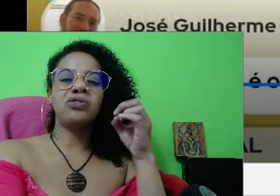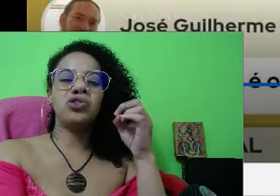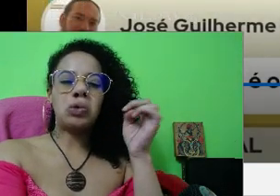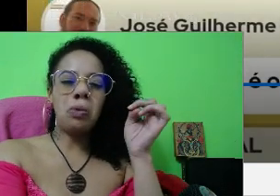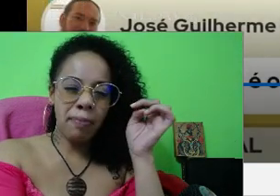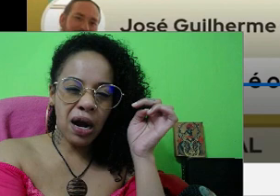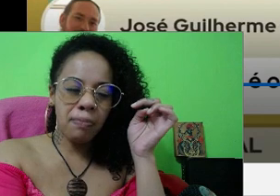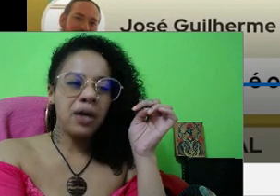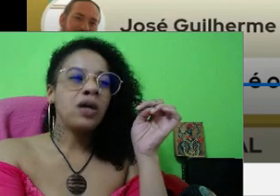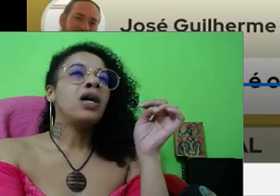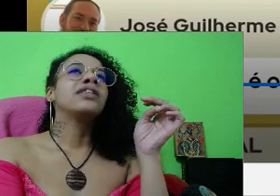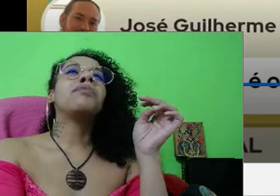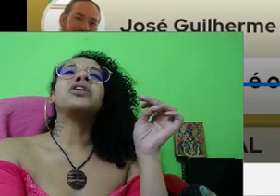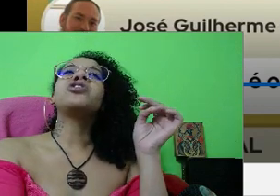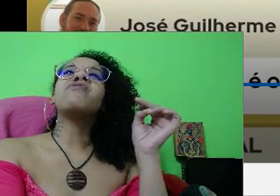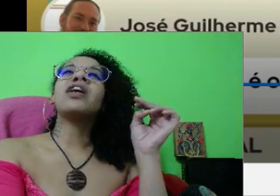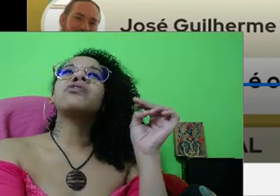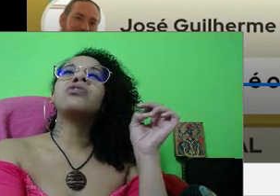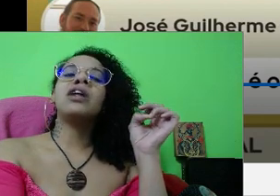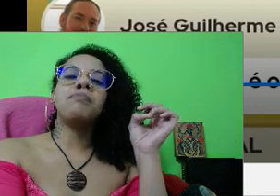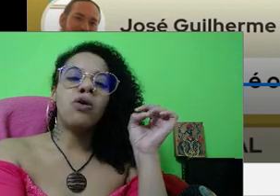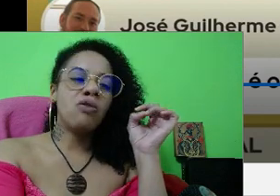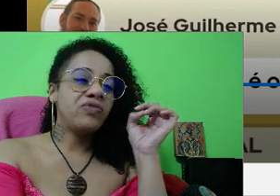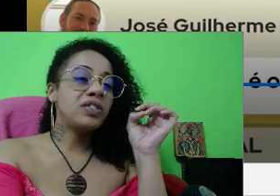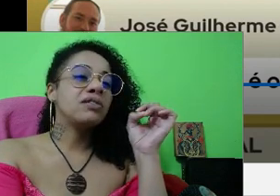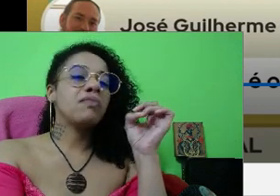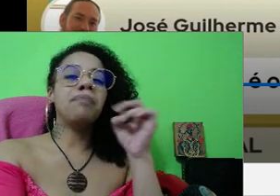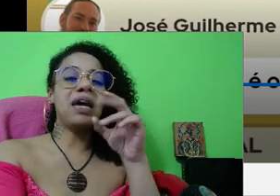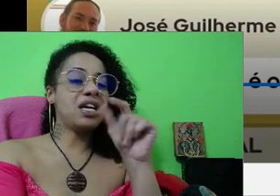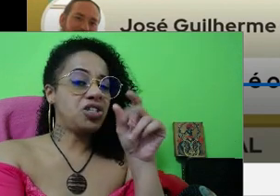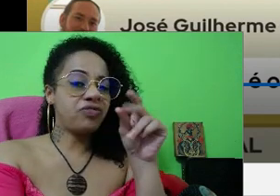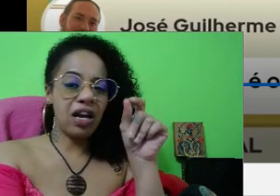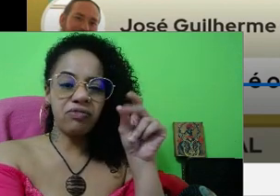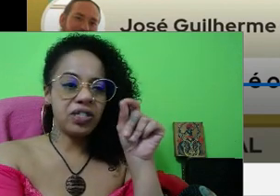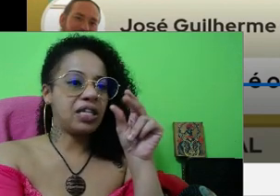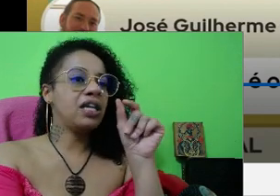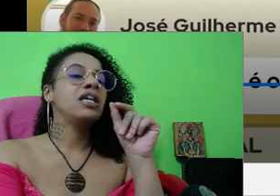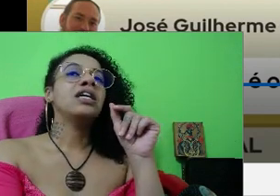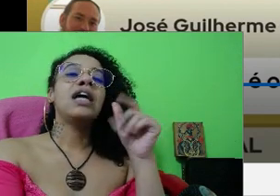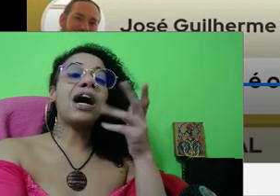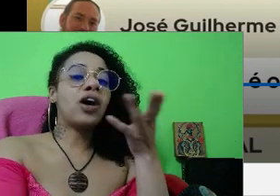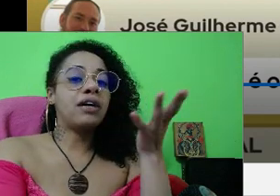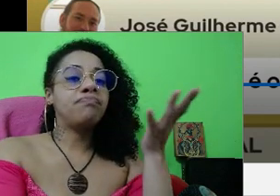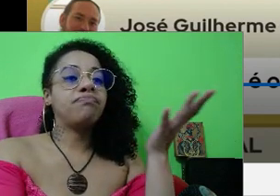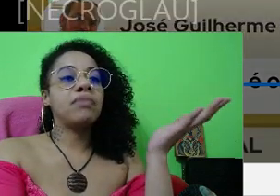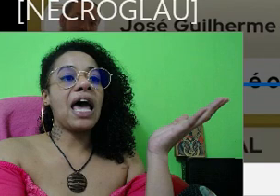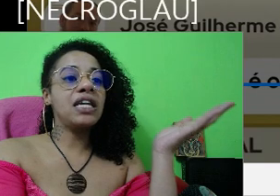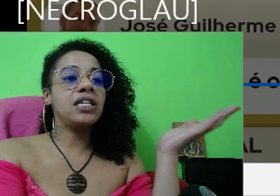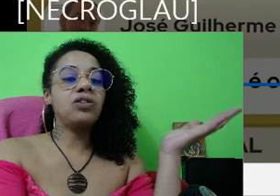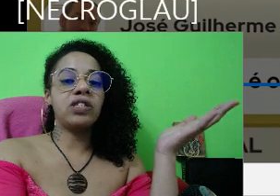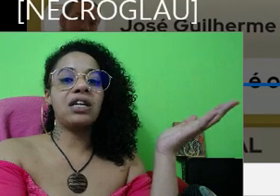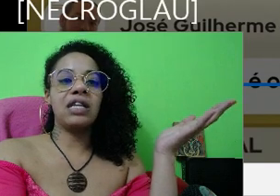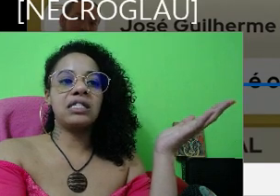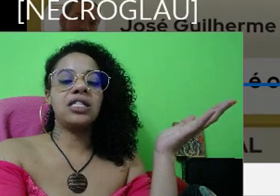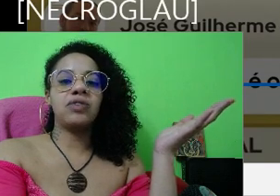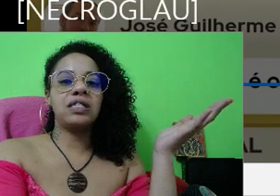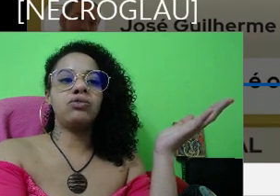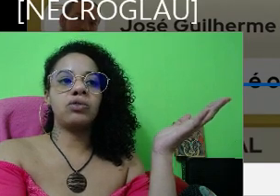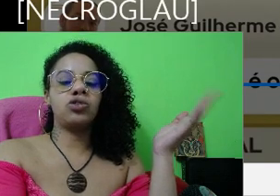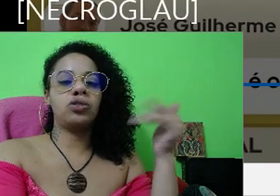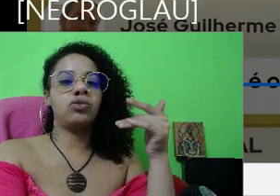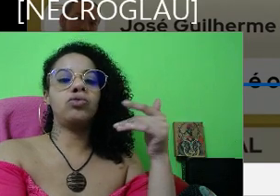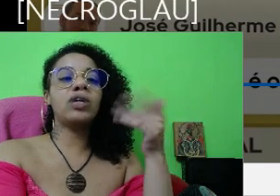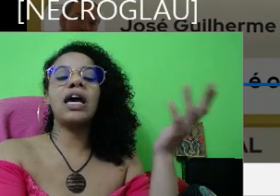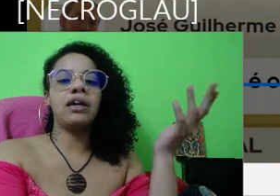o quadro desculpa barba também tinha falado que o Guilherme houves bem antes de falar com você agora é isso eu vou ter que dar